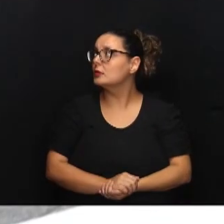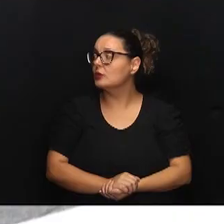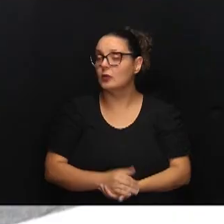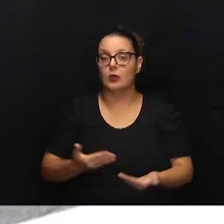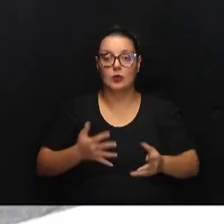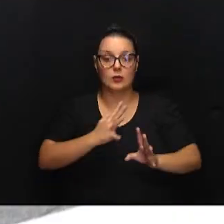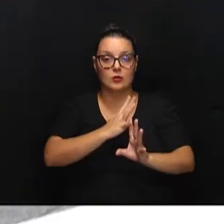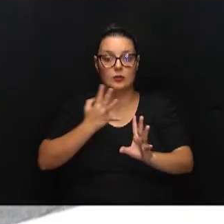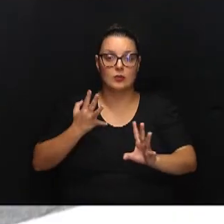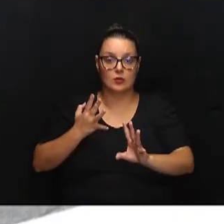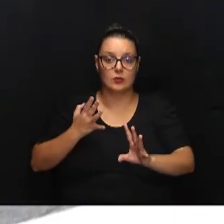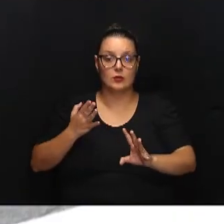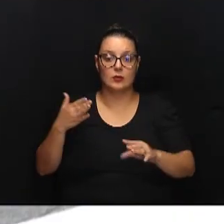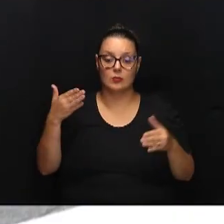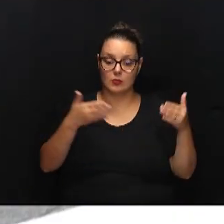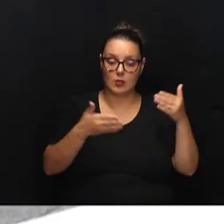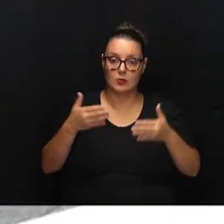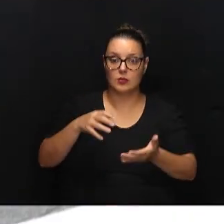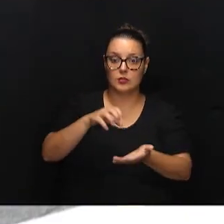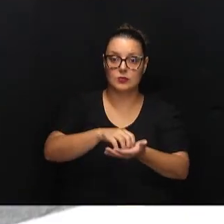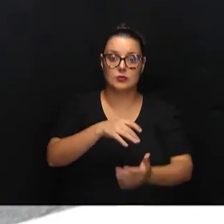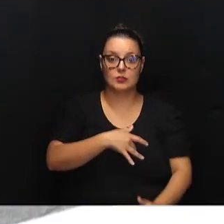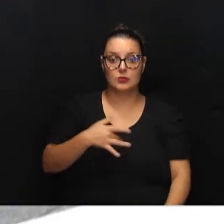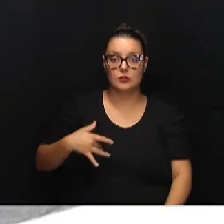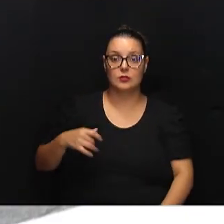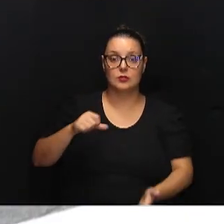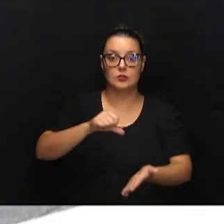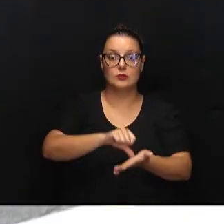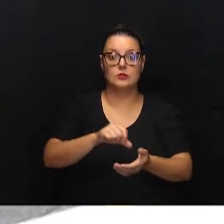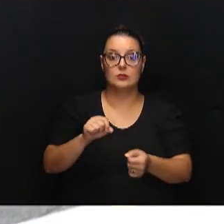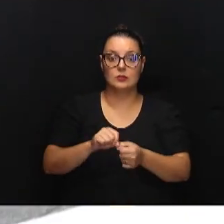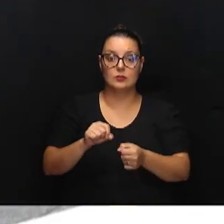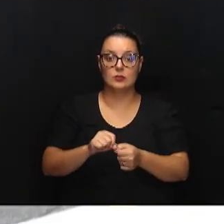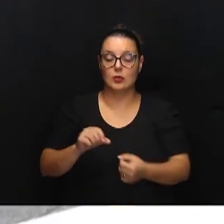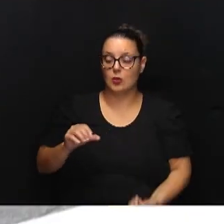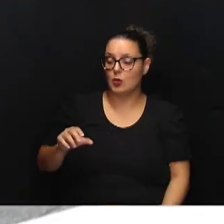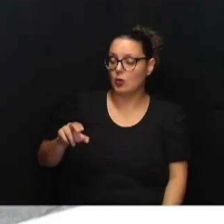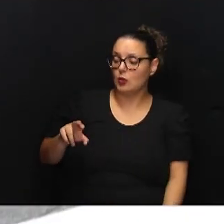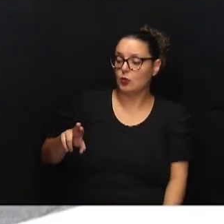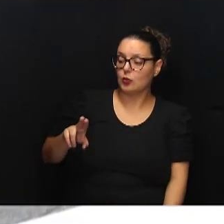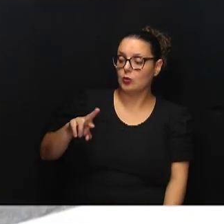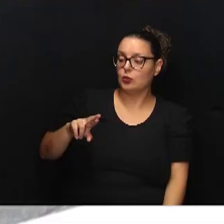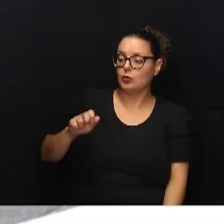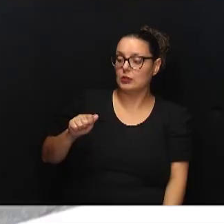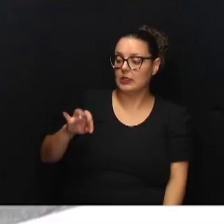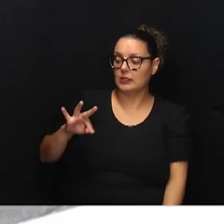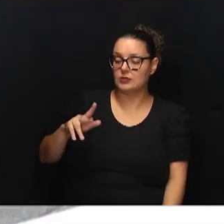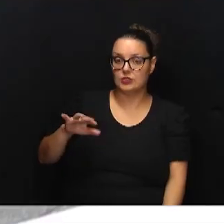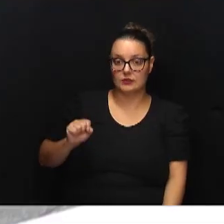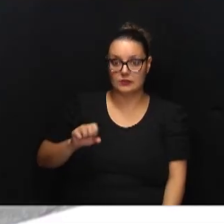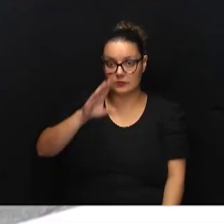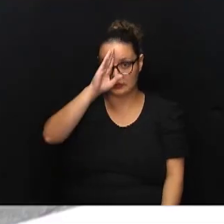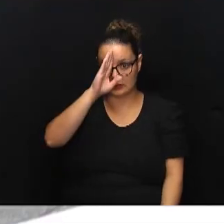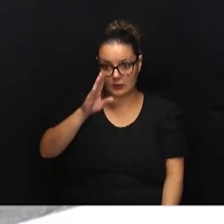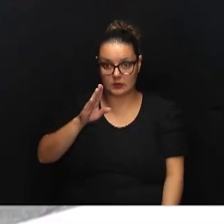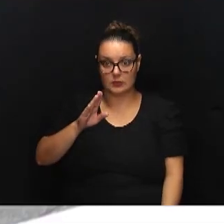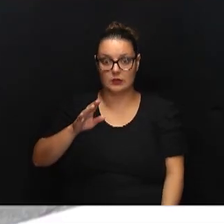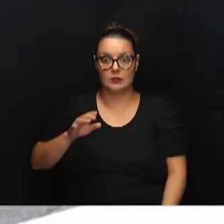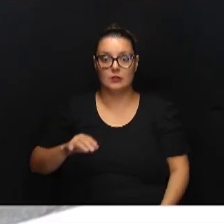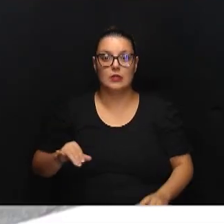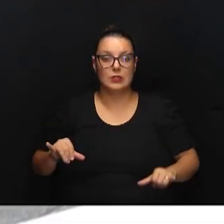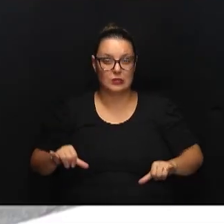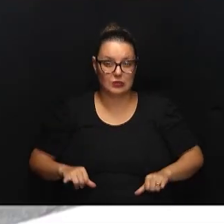grande das pessoas que vão lá no centro de saúde, nos postos, fazerem os curativos, principalmente aquelas pessoas que sofrem de